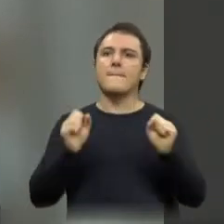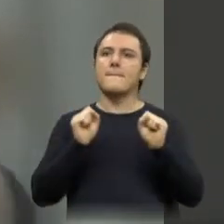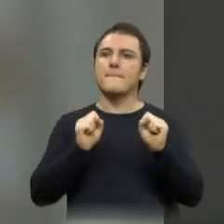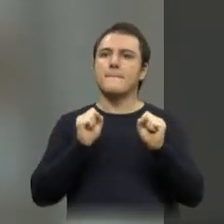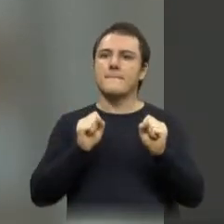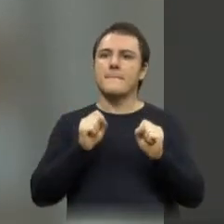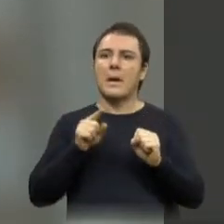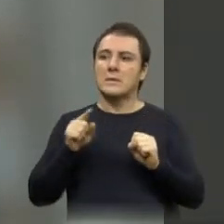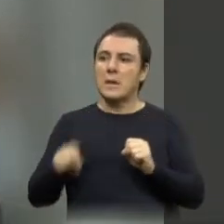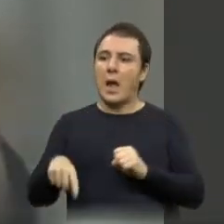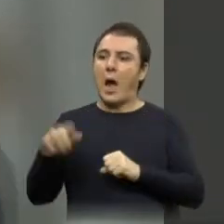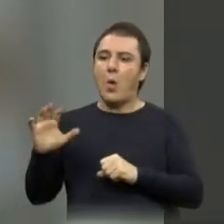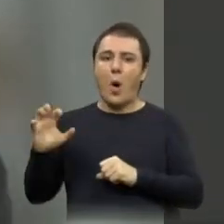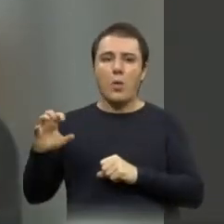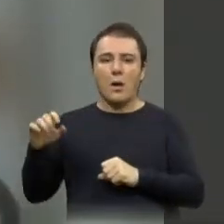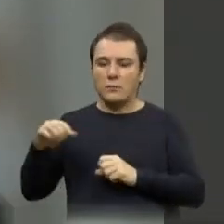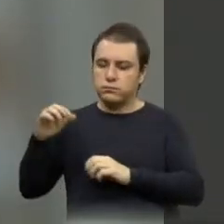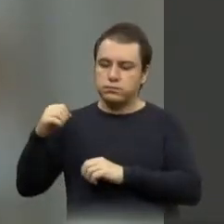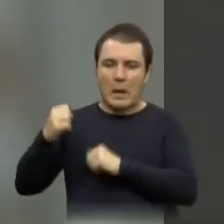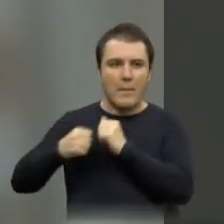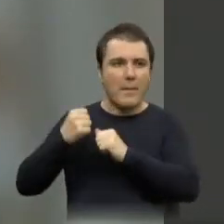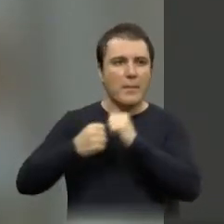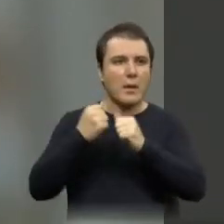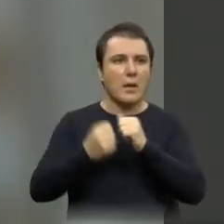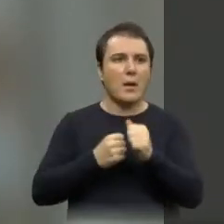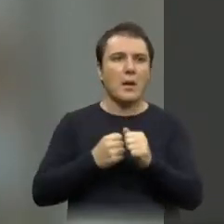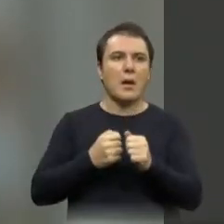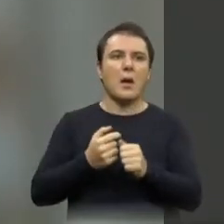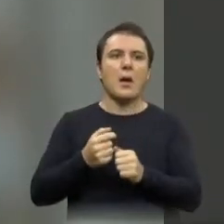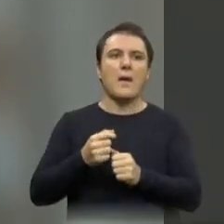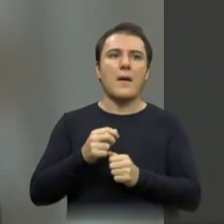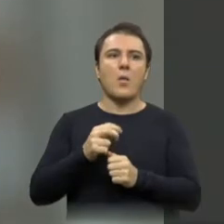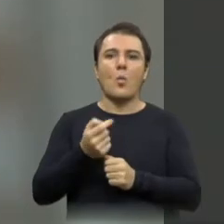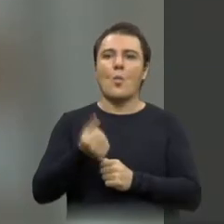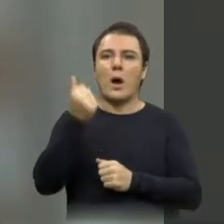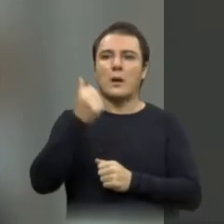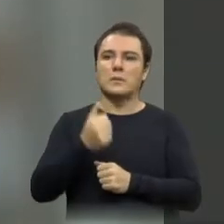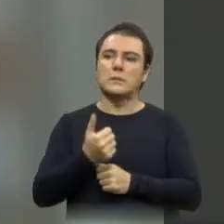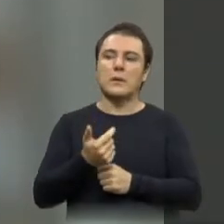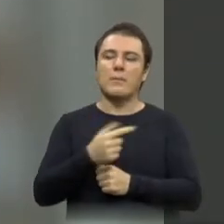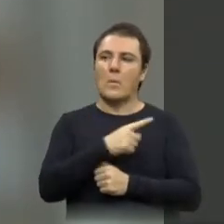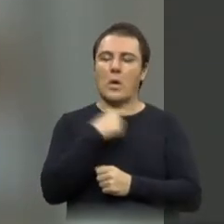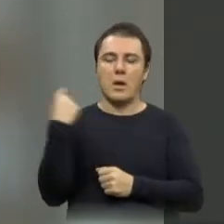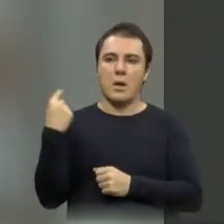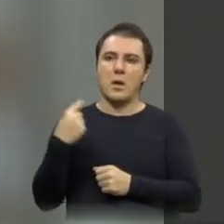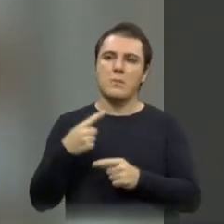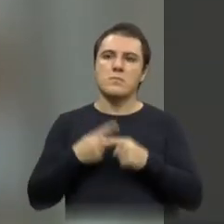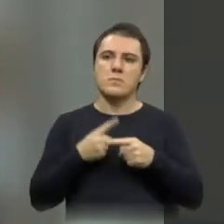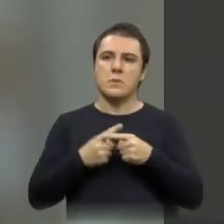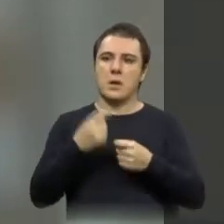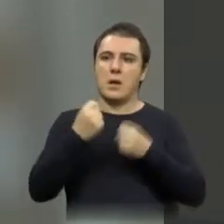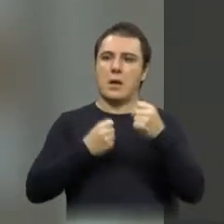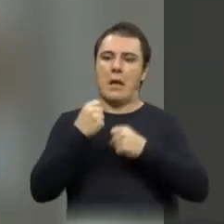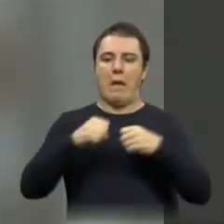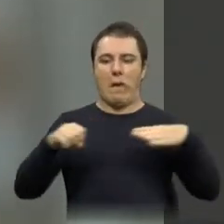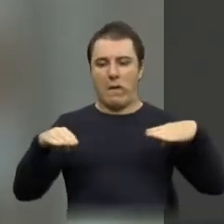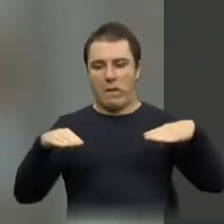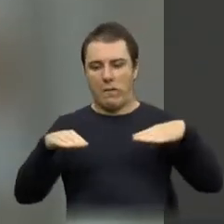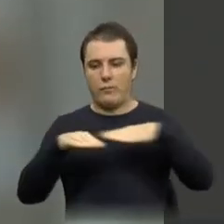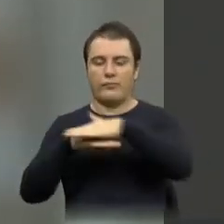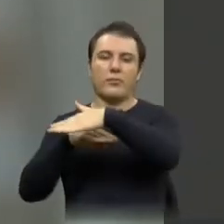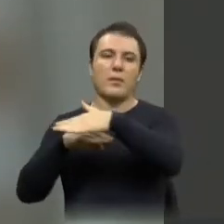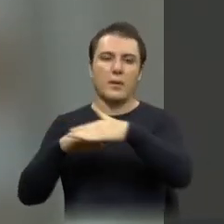seguida, ou seja, você está praticamente submetendo o teu animal à morte. Por isso que o abandono é tão grave e é preciso que a